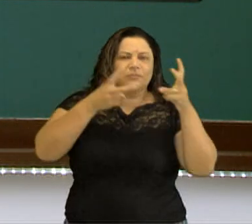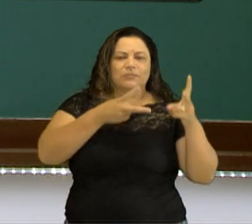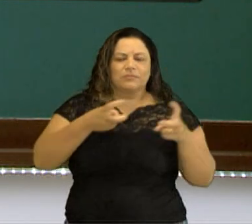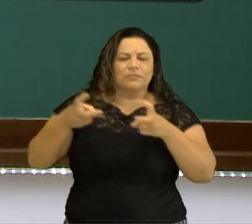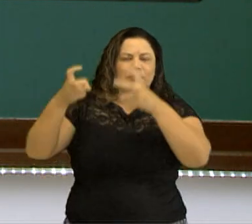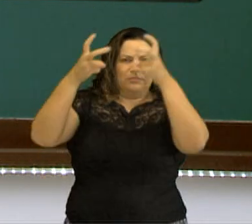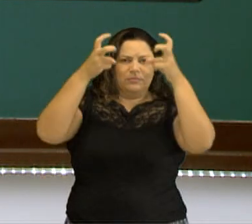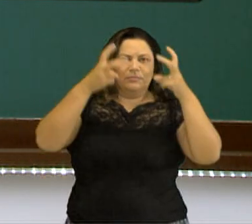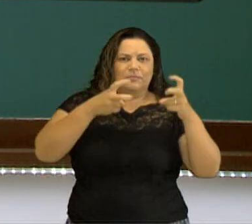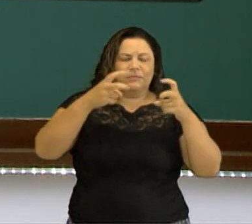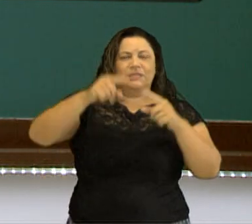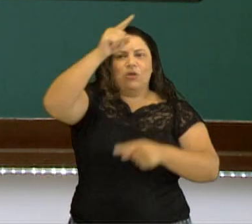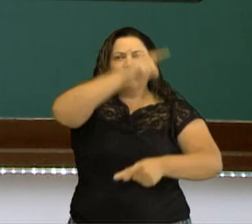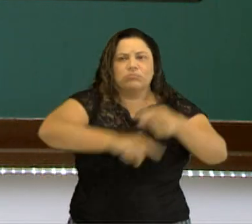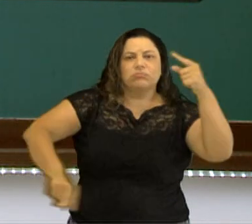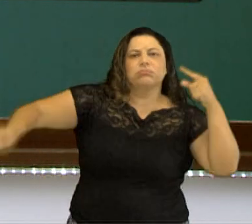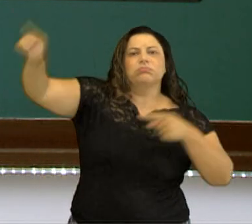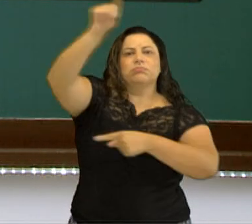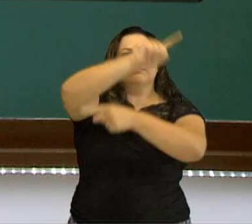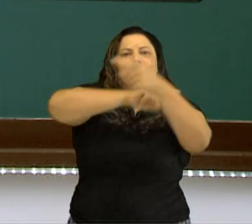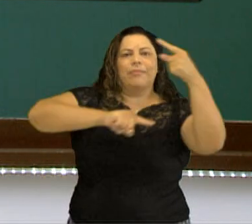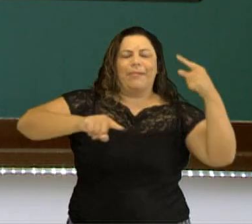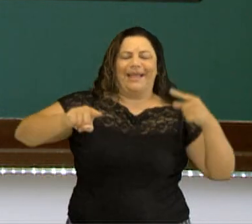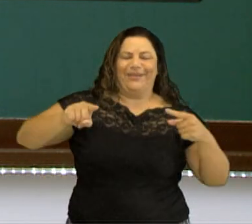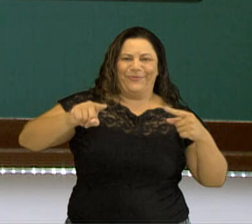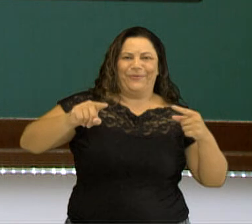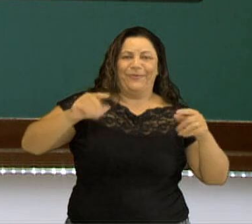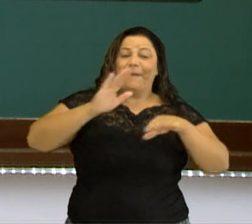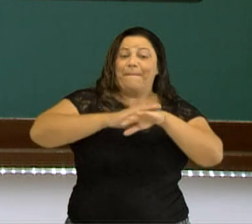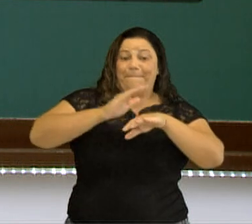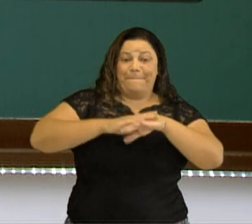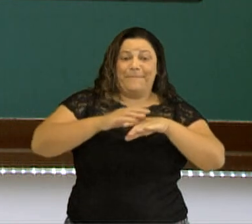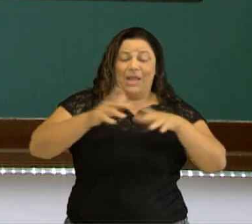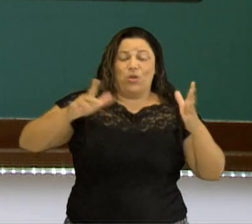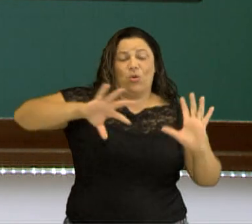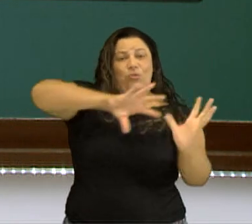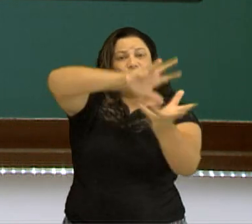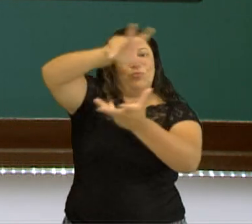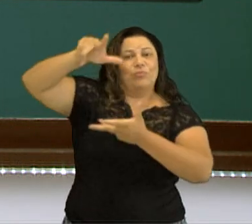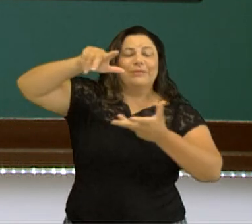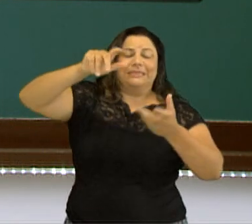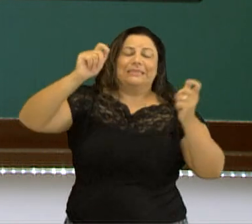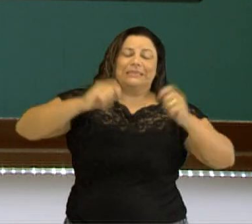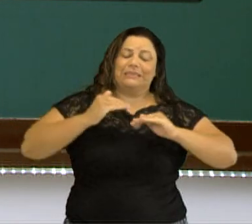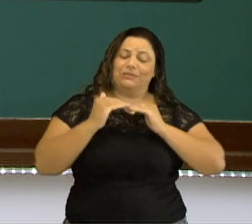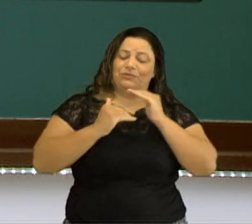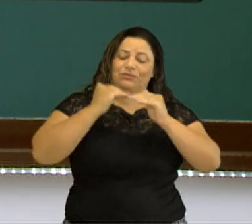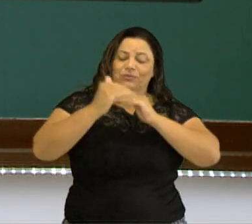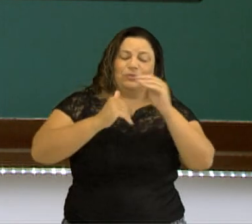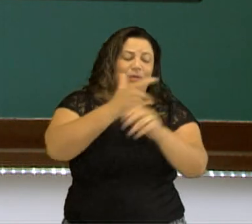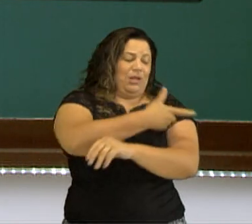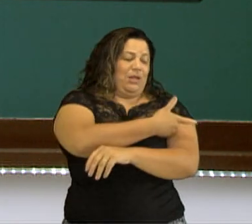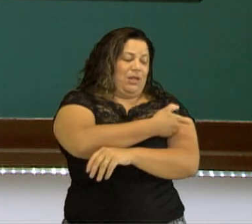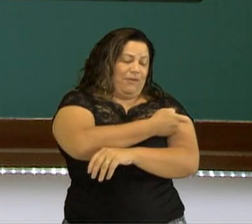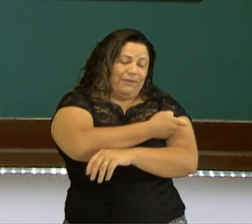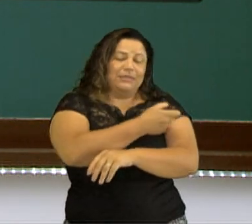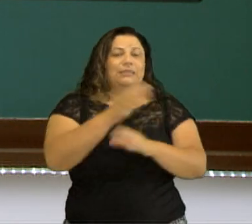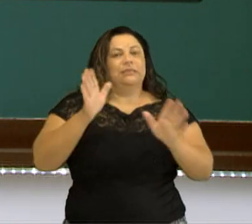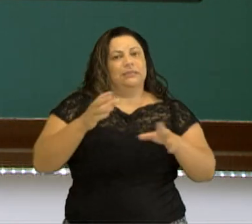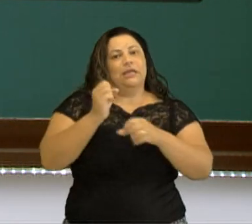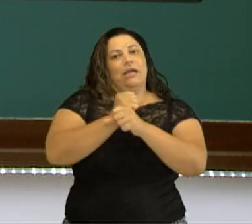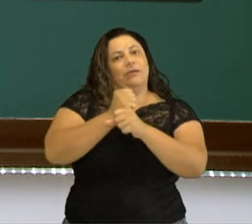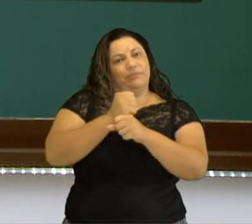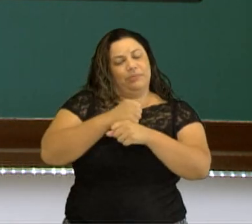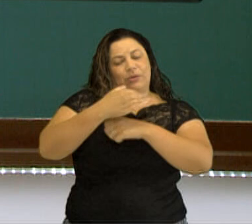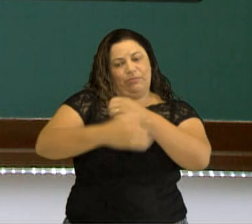está em maior circulação no ambiente do nosso planeta. E aí eles desenvolvem essa vacina que vai ser válida para aquele ano para